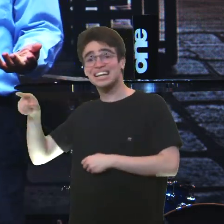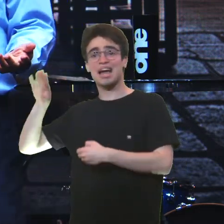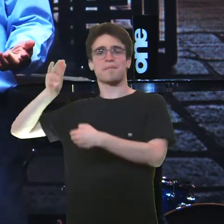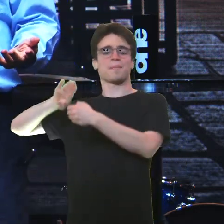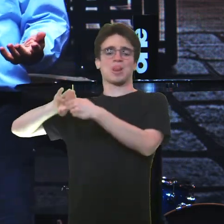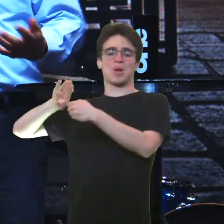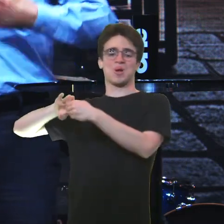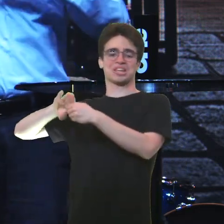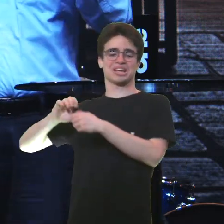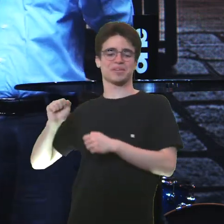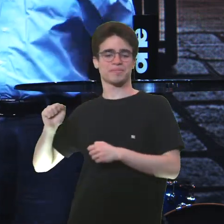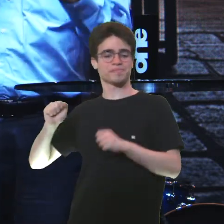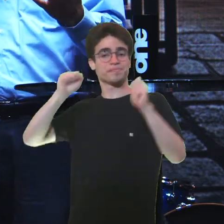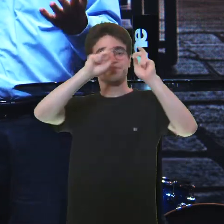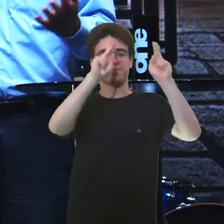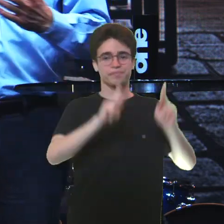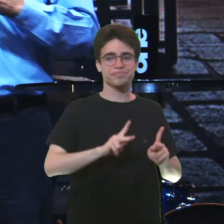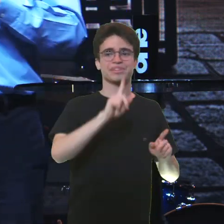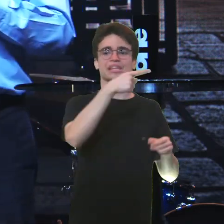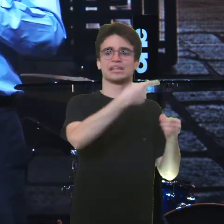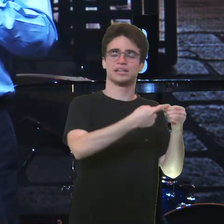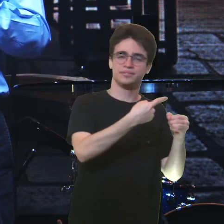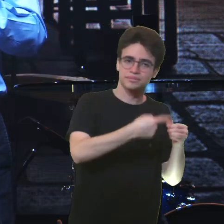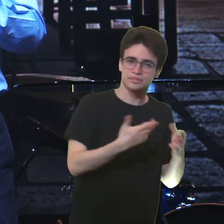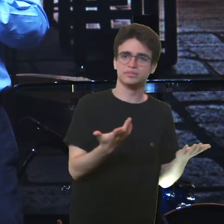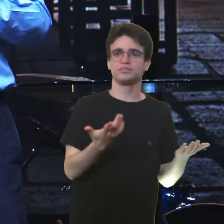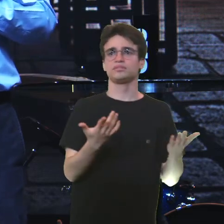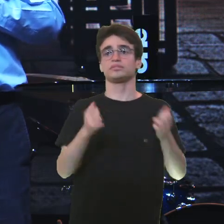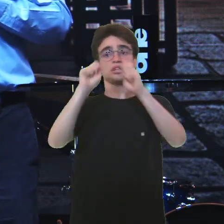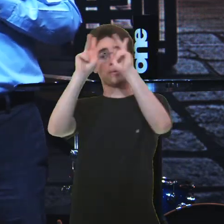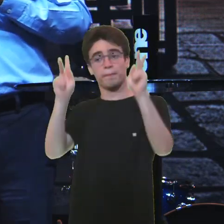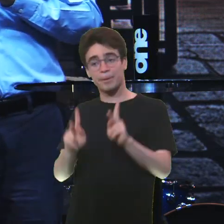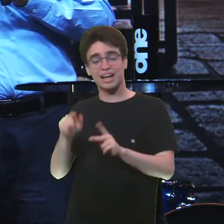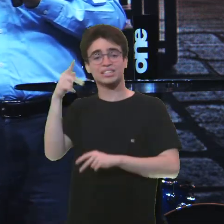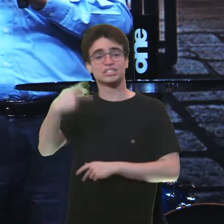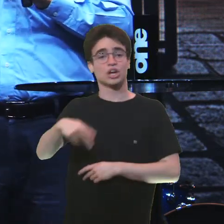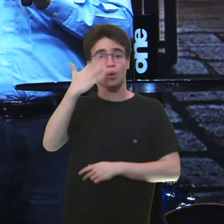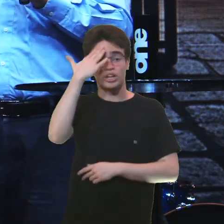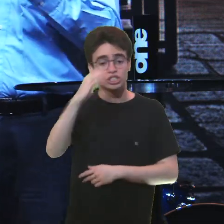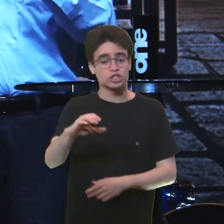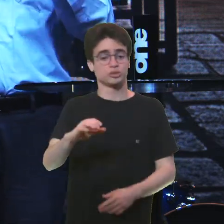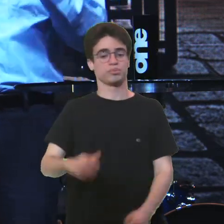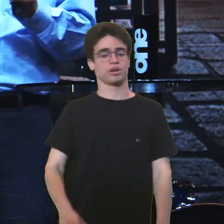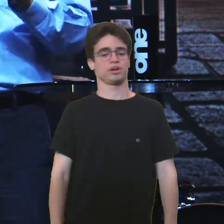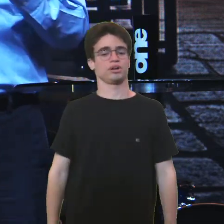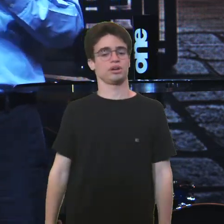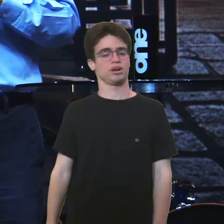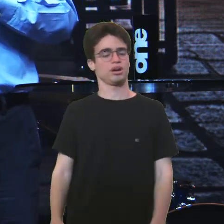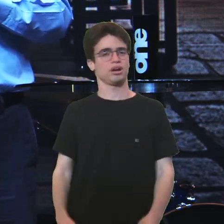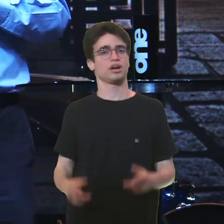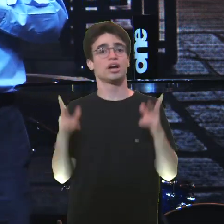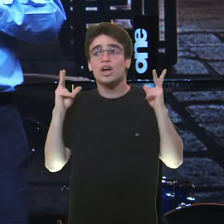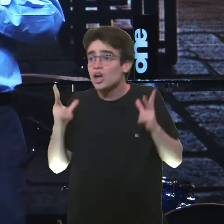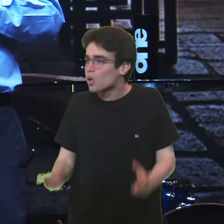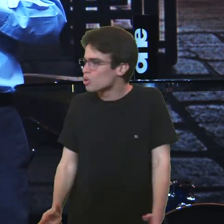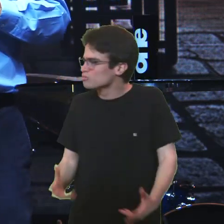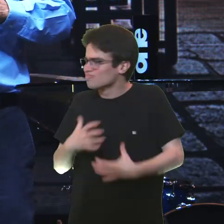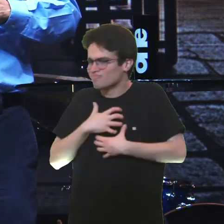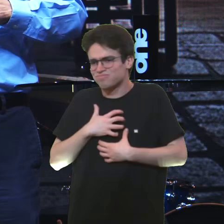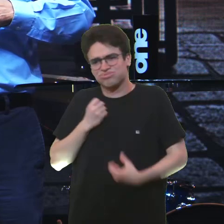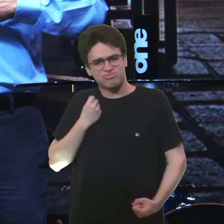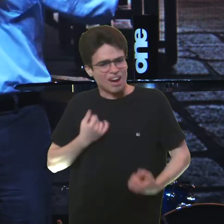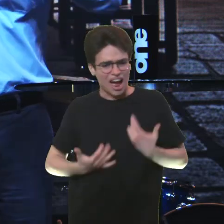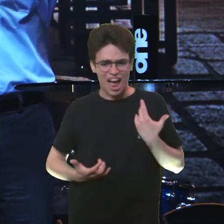das nossas cidades. por la paz de Curitiba. Pela paz de Curitiba. Con el mismo fervor Com o